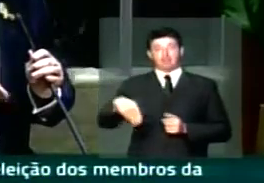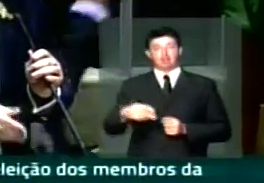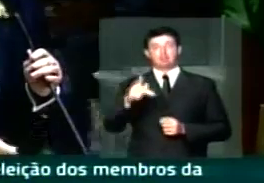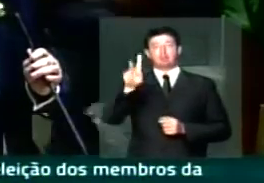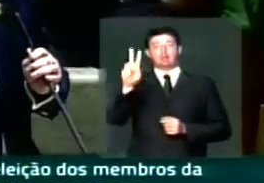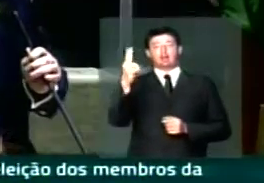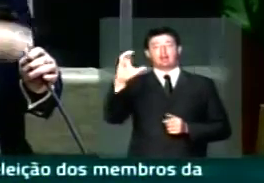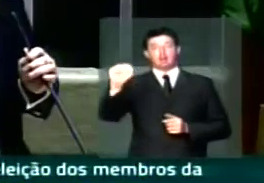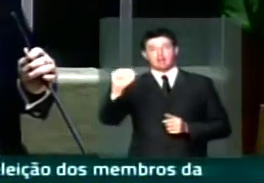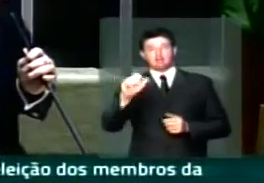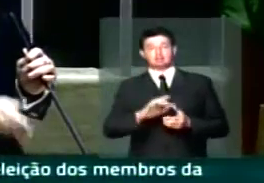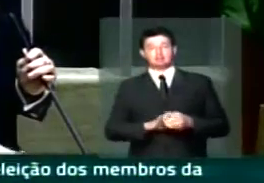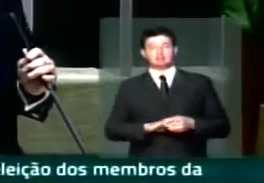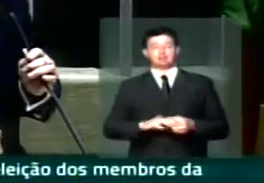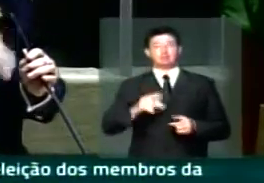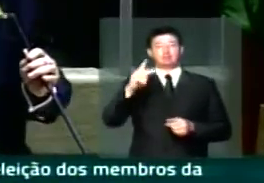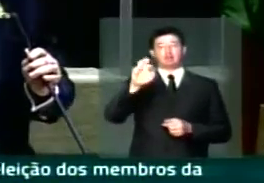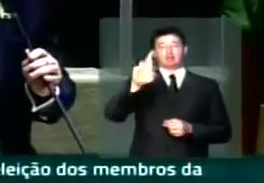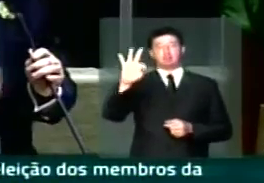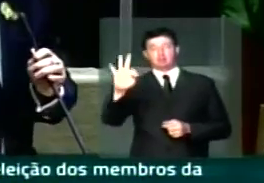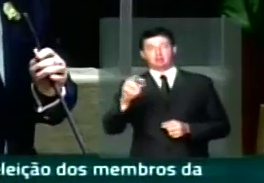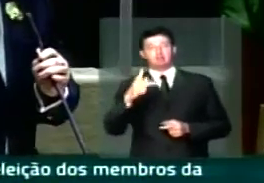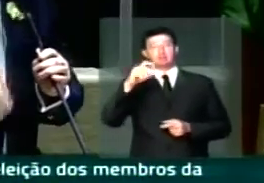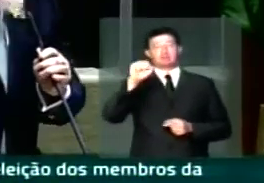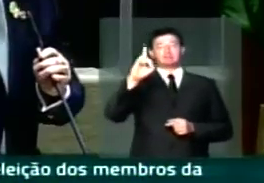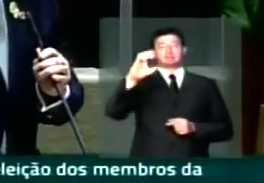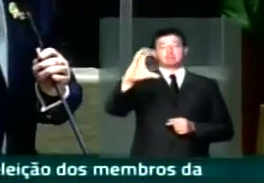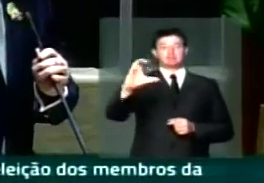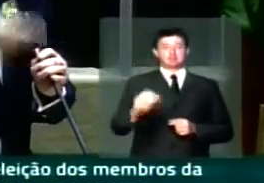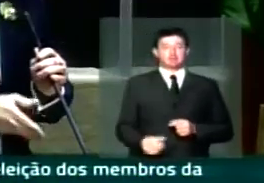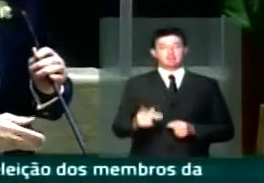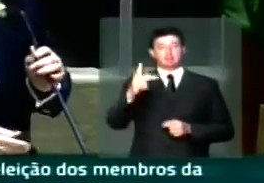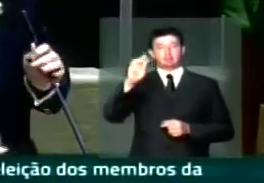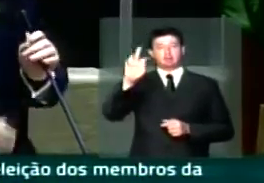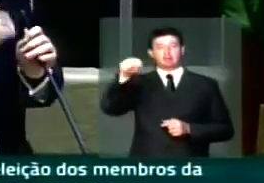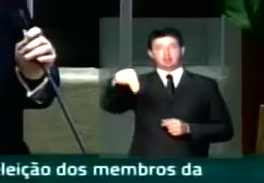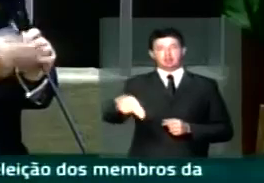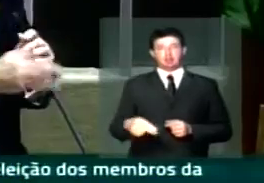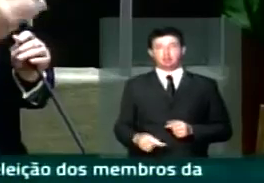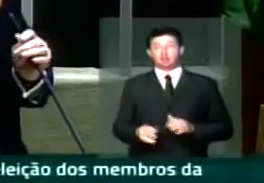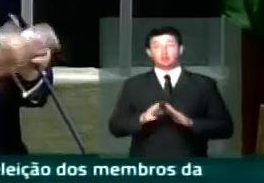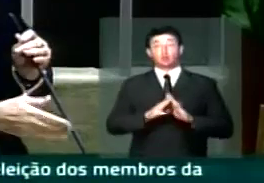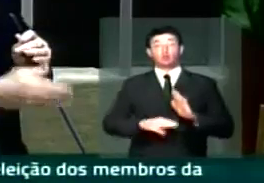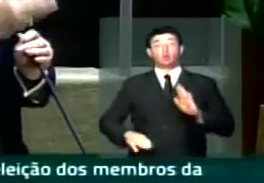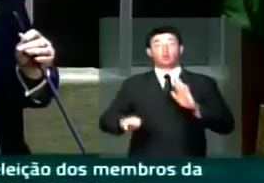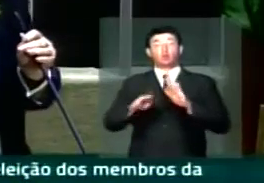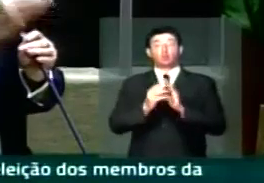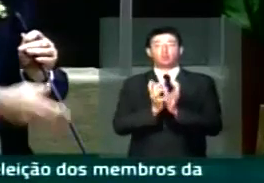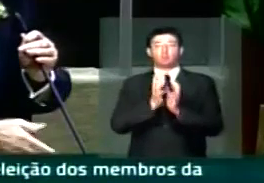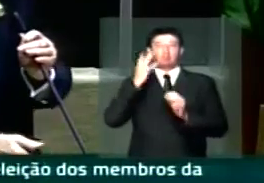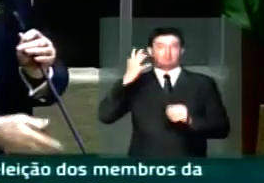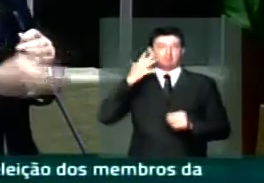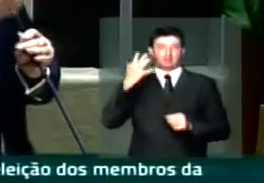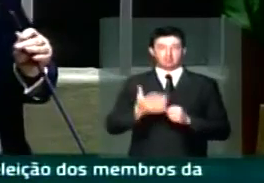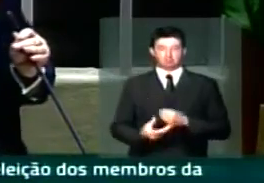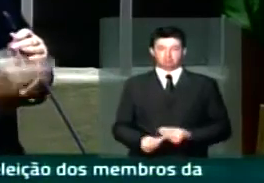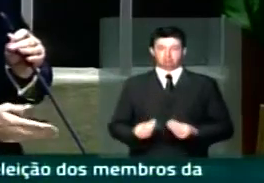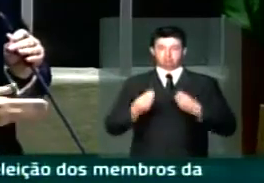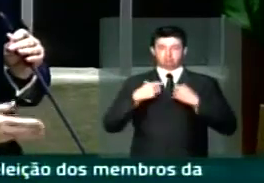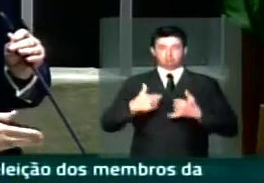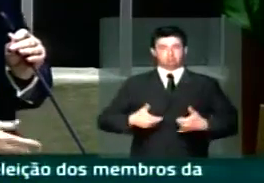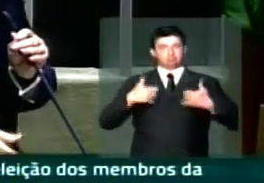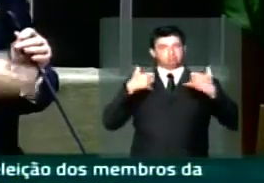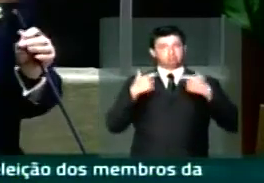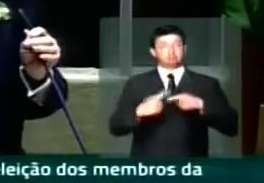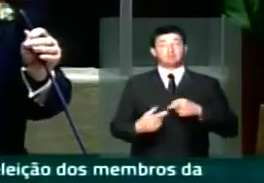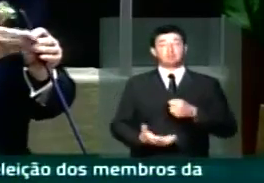PHS, o PRP, o PSDC, o PTN, todos os partidos que nos honraram com